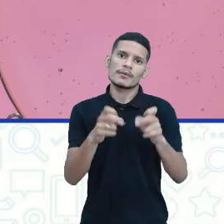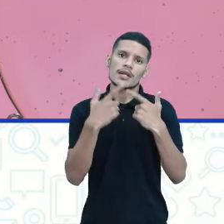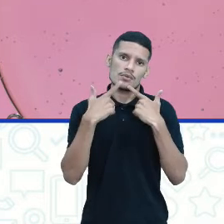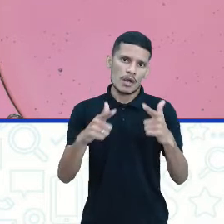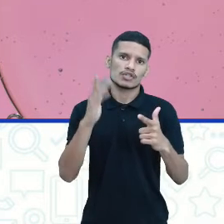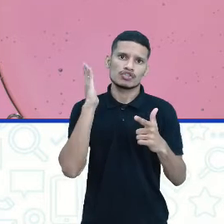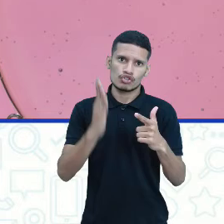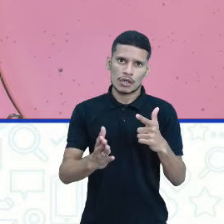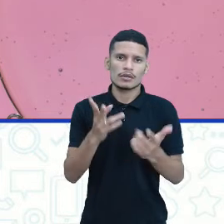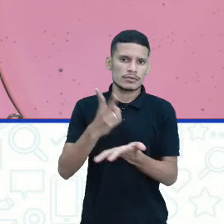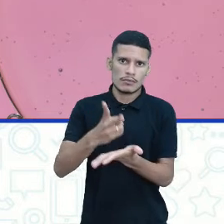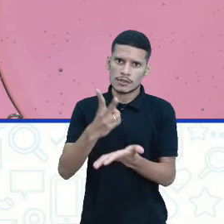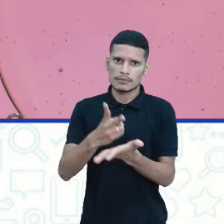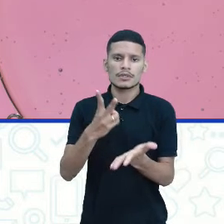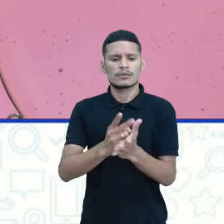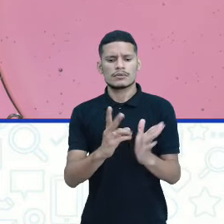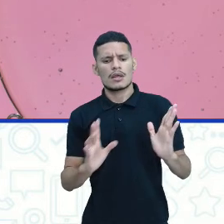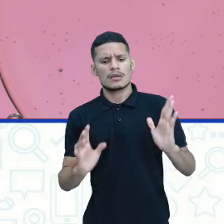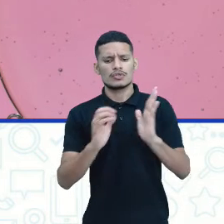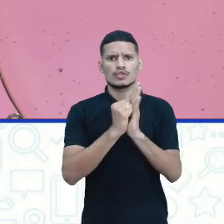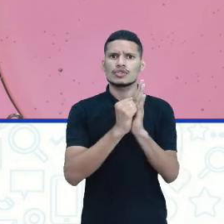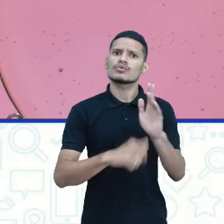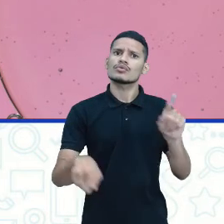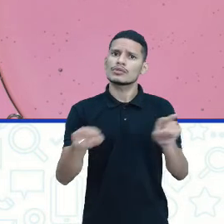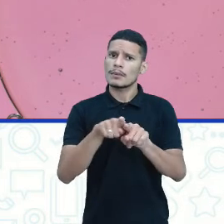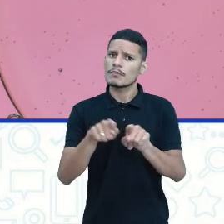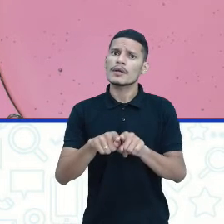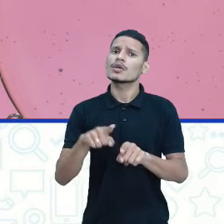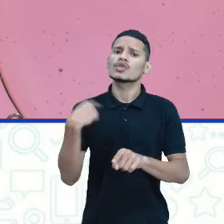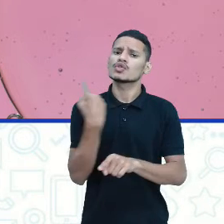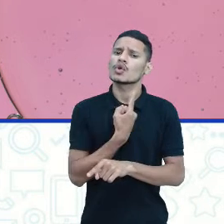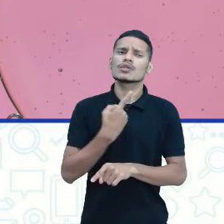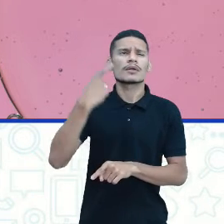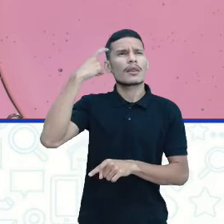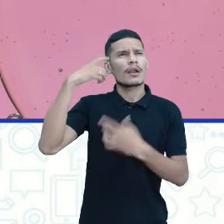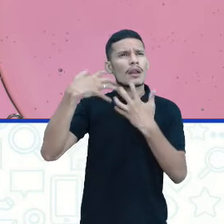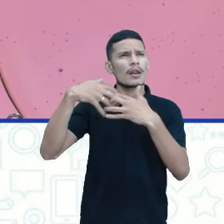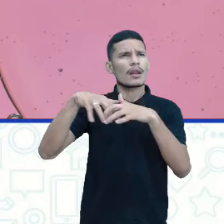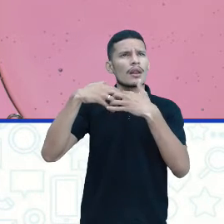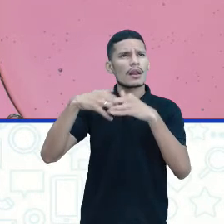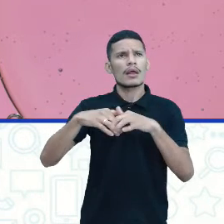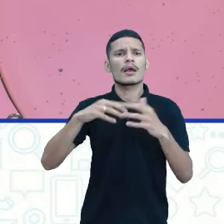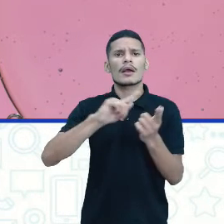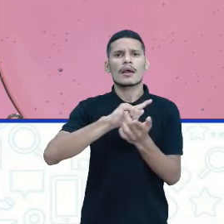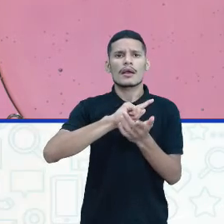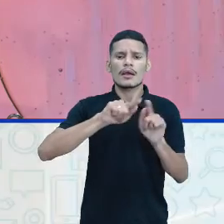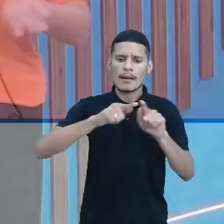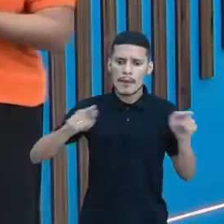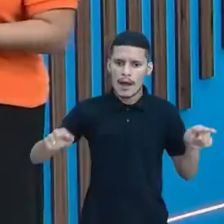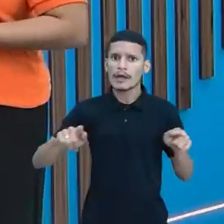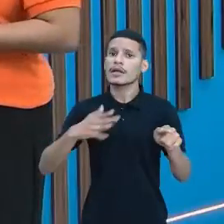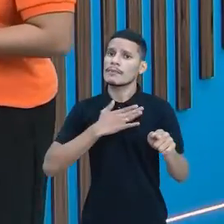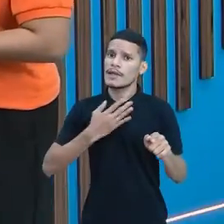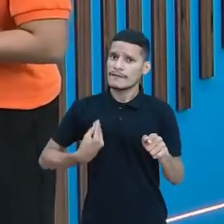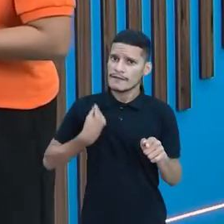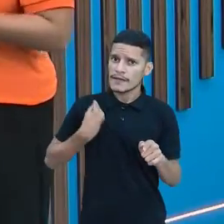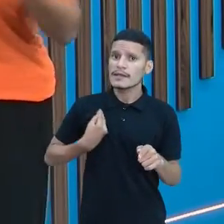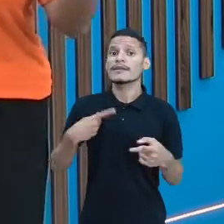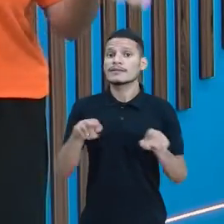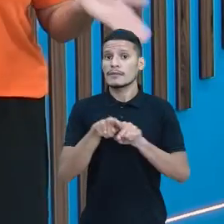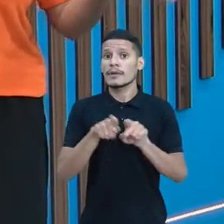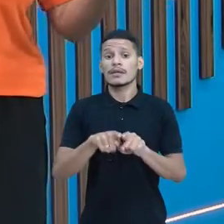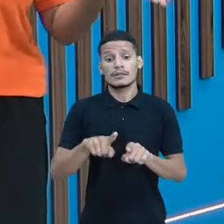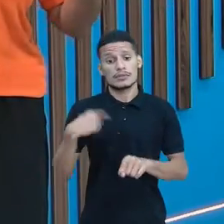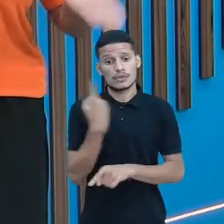linguagem, dos registros, viajamos um pouco pela gramática, pelas contingências, pela minha vida, e a nossa